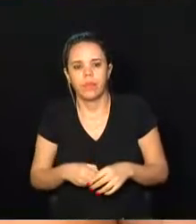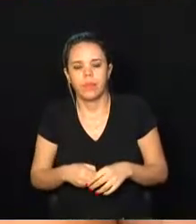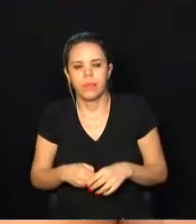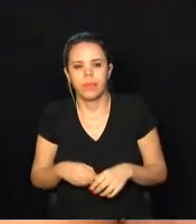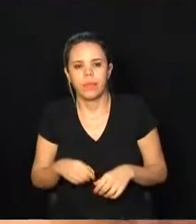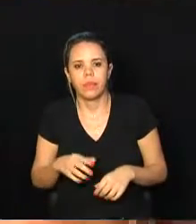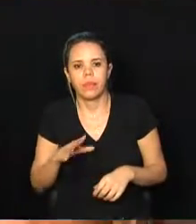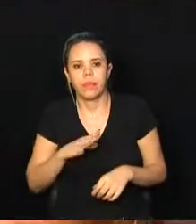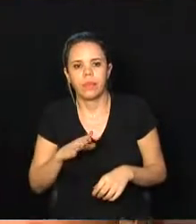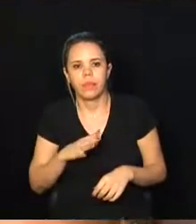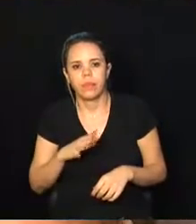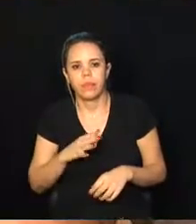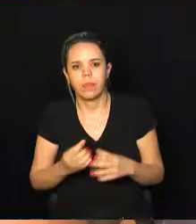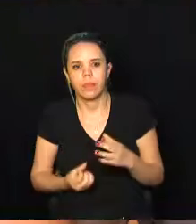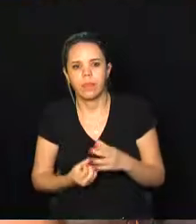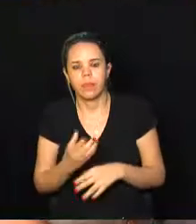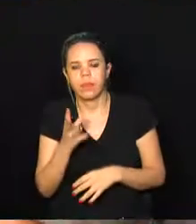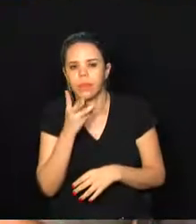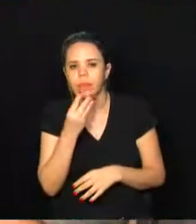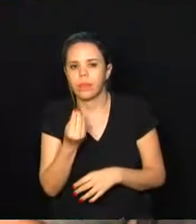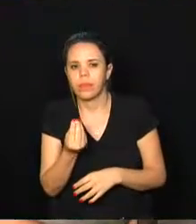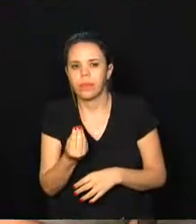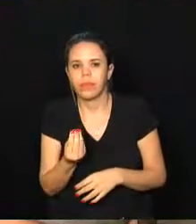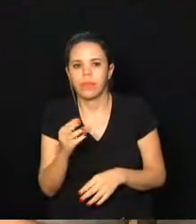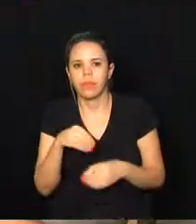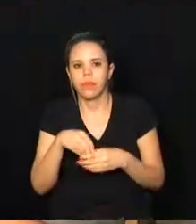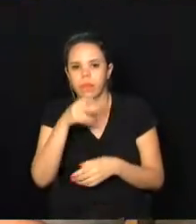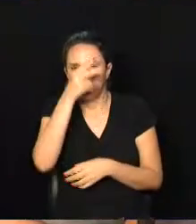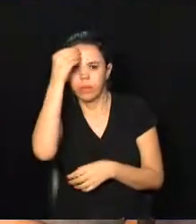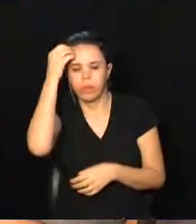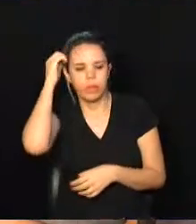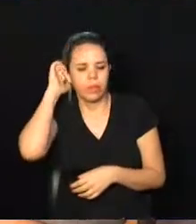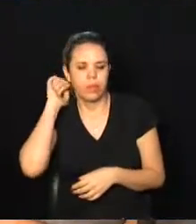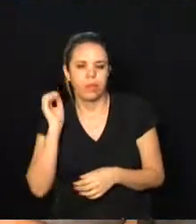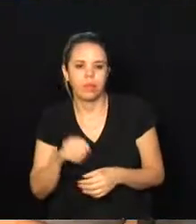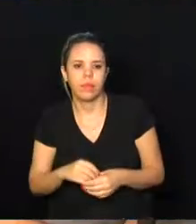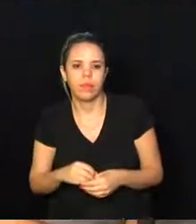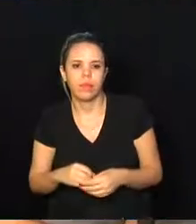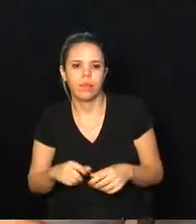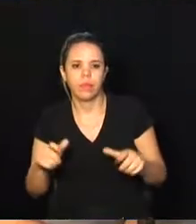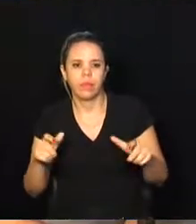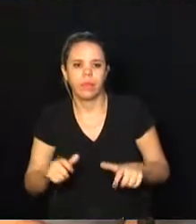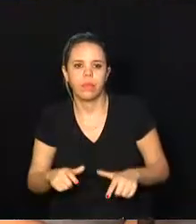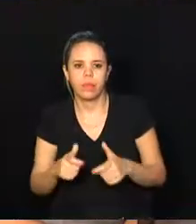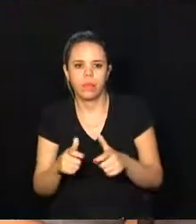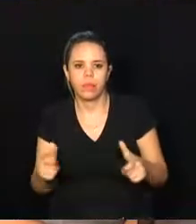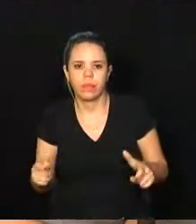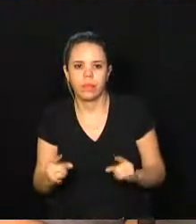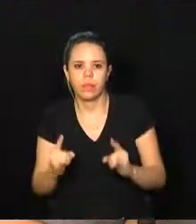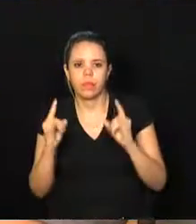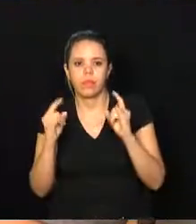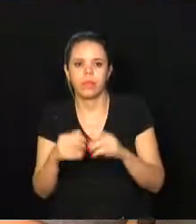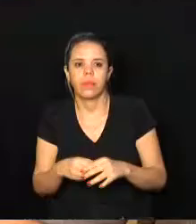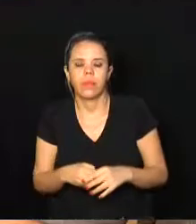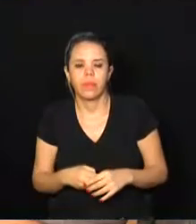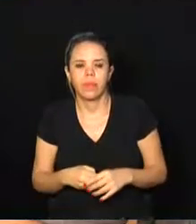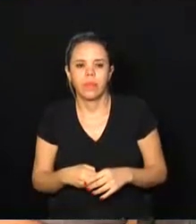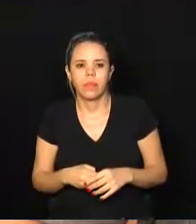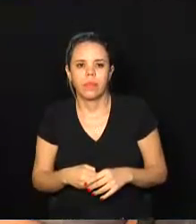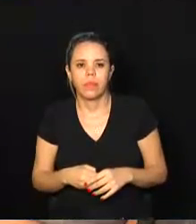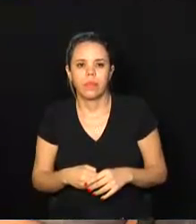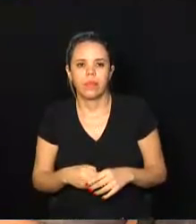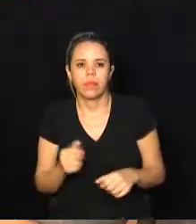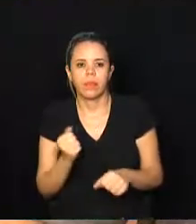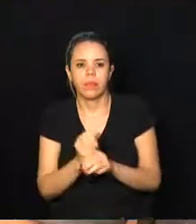mais a cidade e que geralmente demora muito dentro da prefeitura, né? Então, um loteamento, um grande empreendimento. Então, as edificações